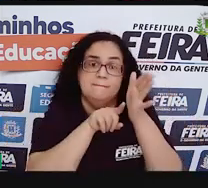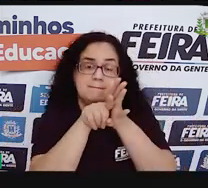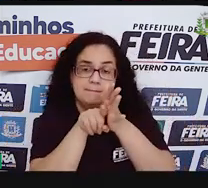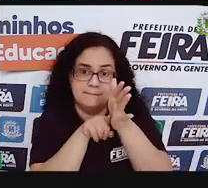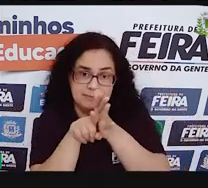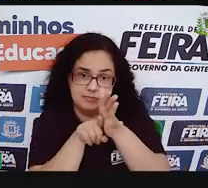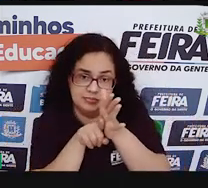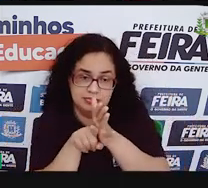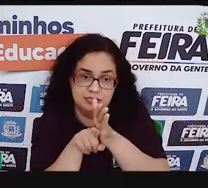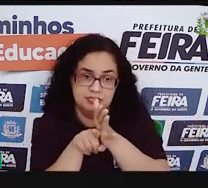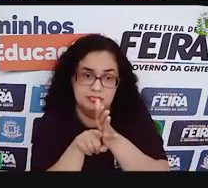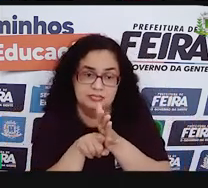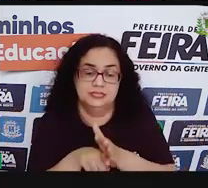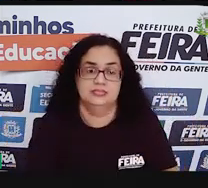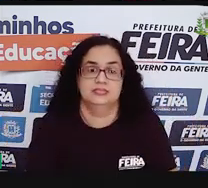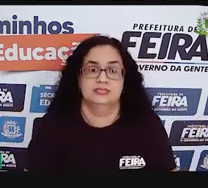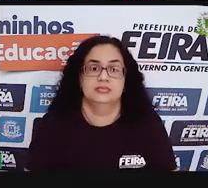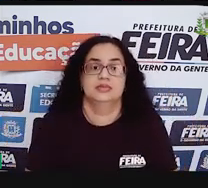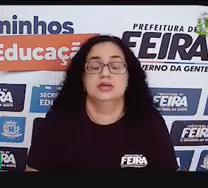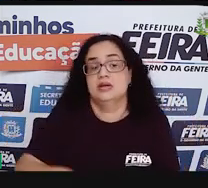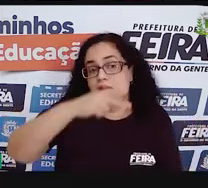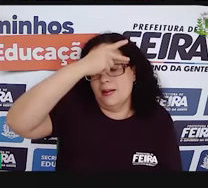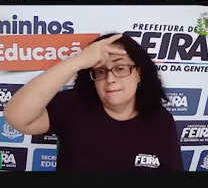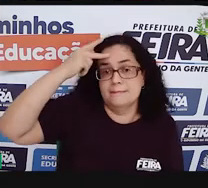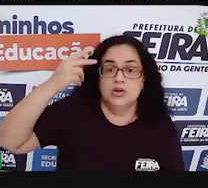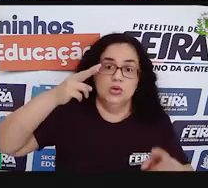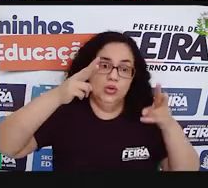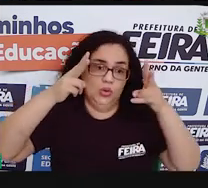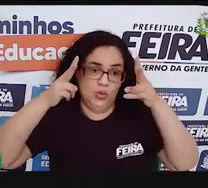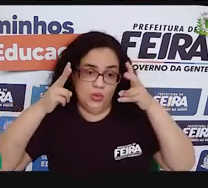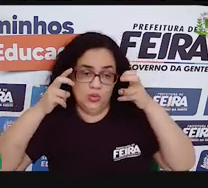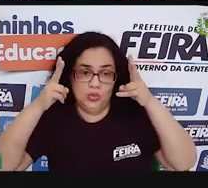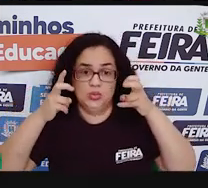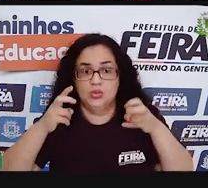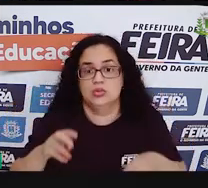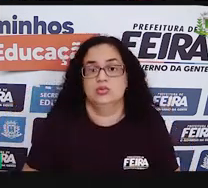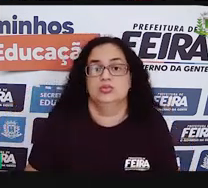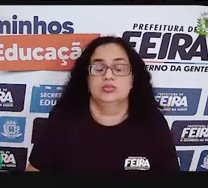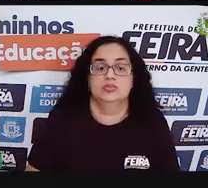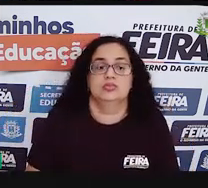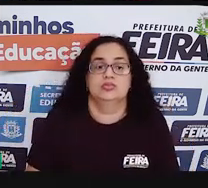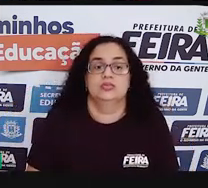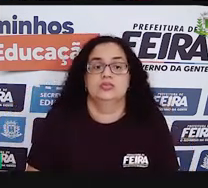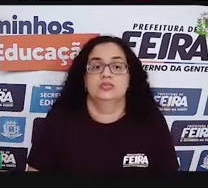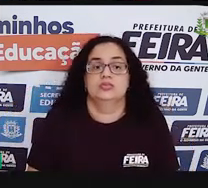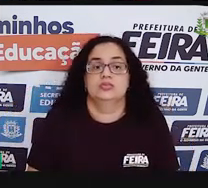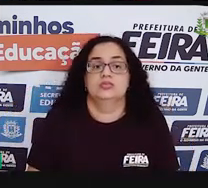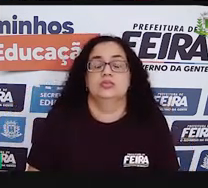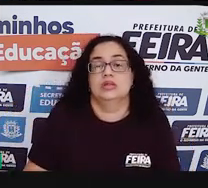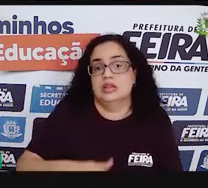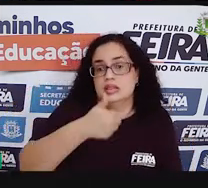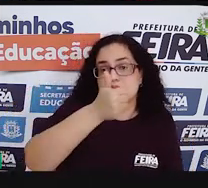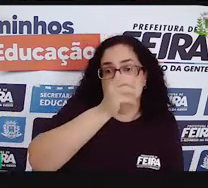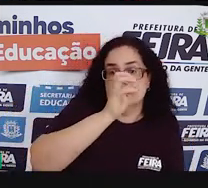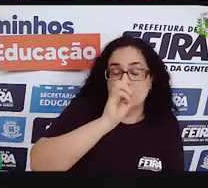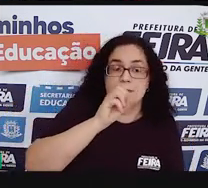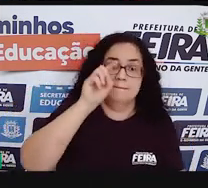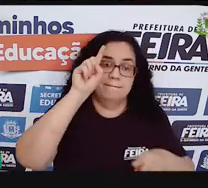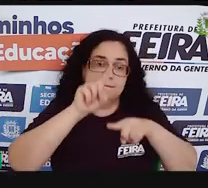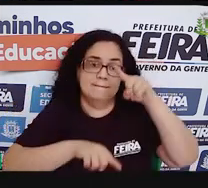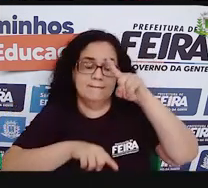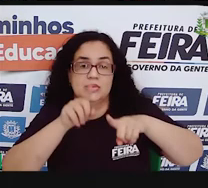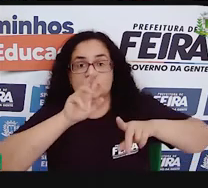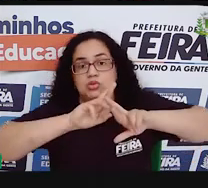né? E a gente observa aqui, a turma do quinto ano testou 10 amostras de